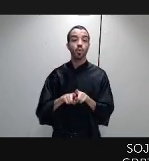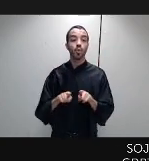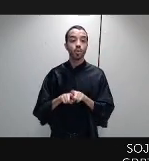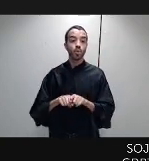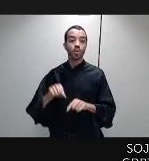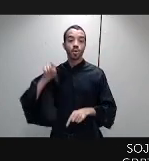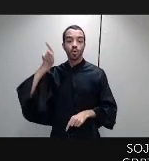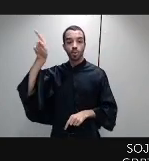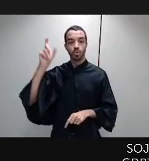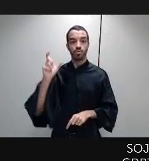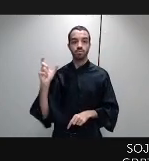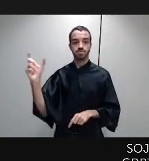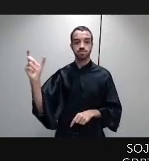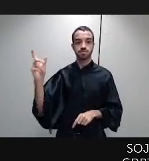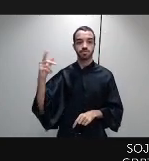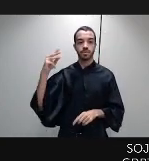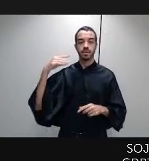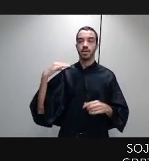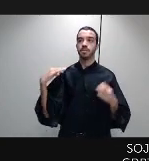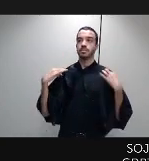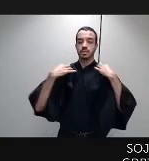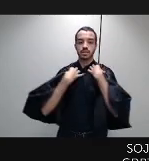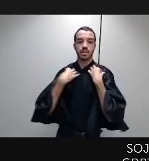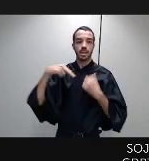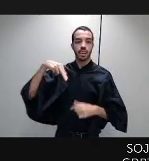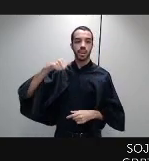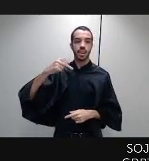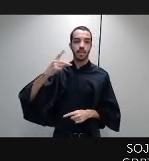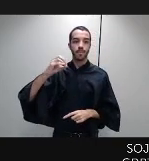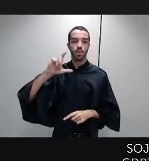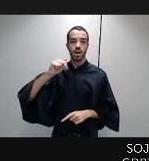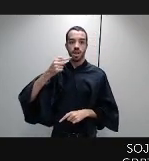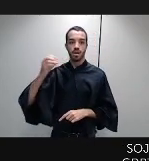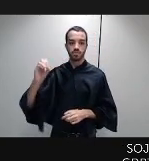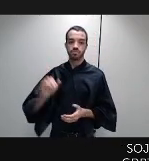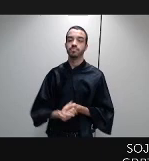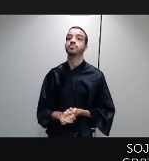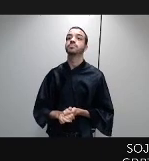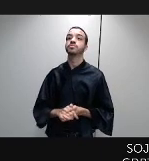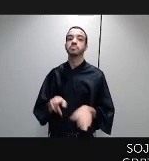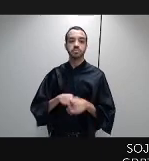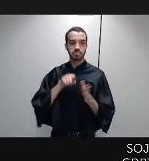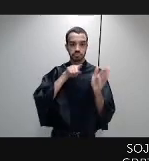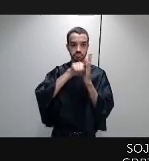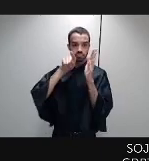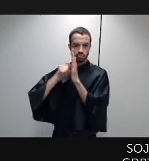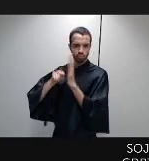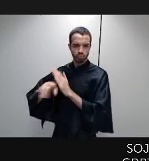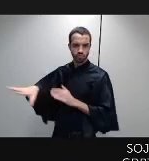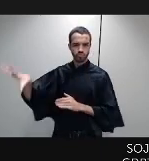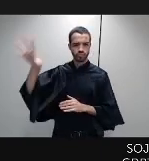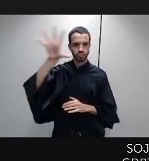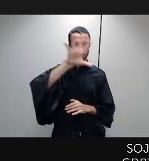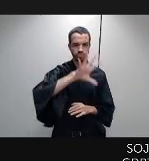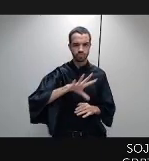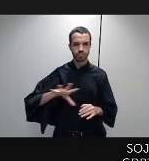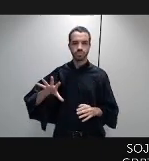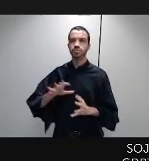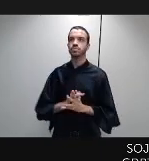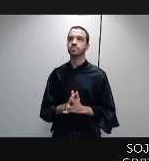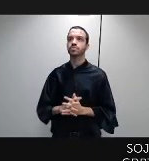eu tive também para o tempo e da água os meus MS Paris eu não sou um